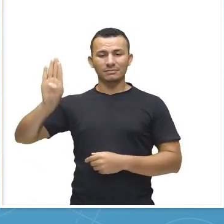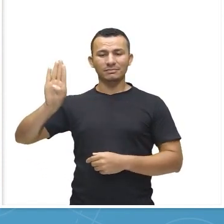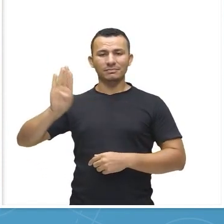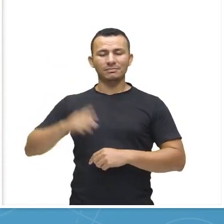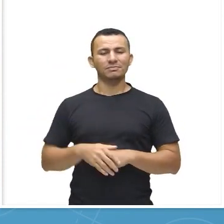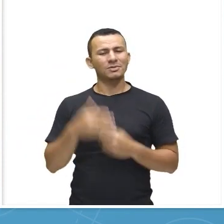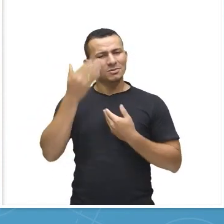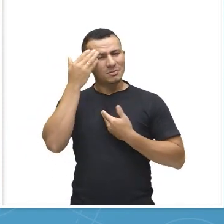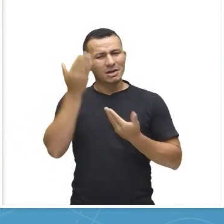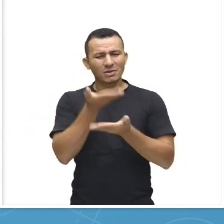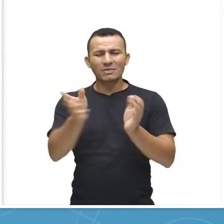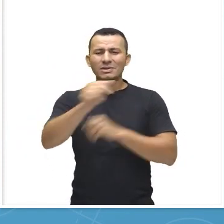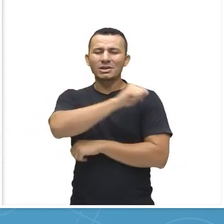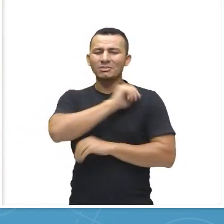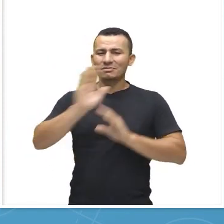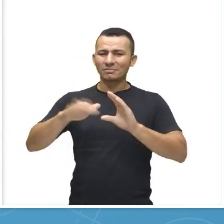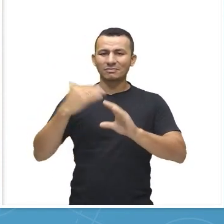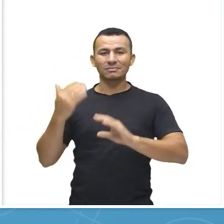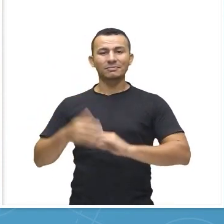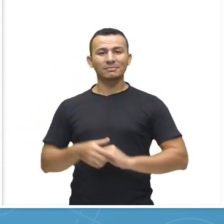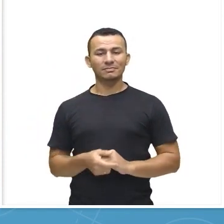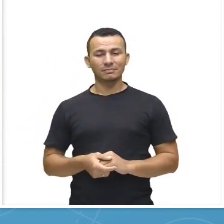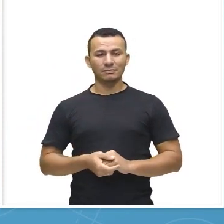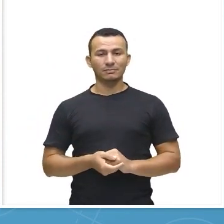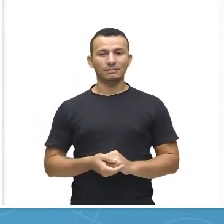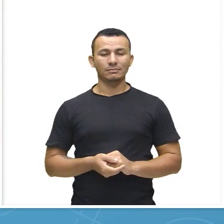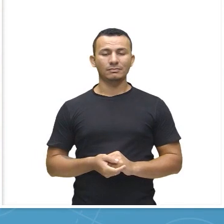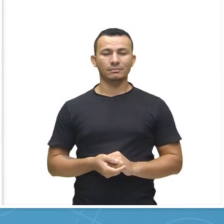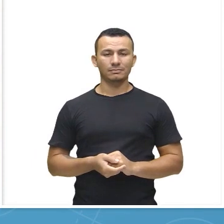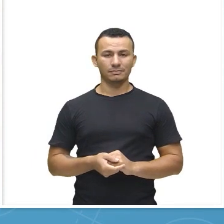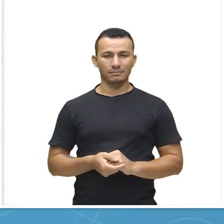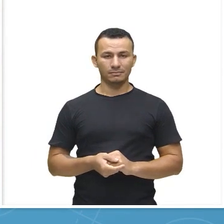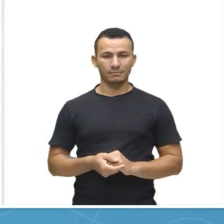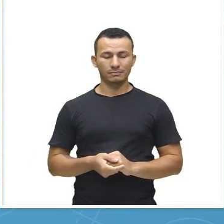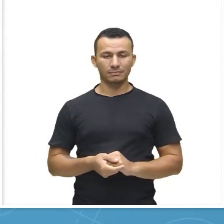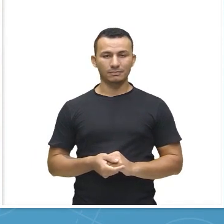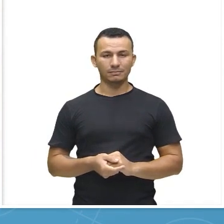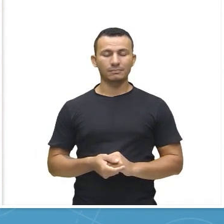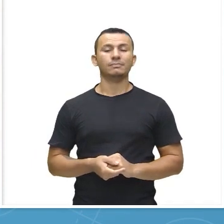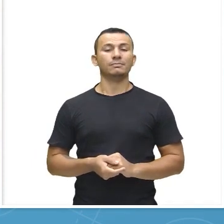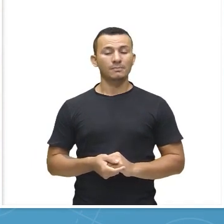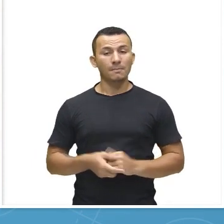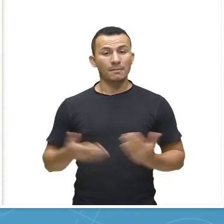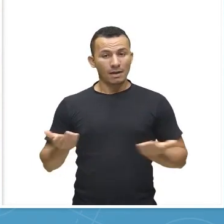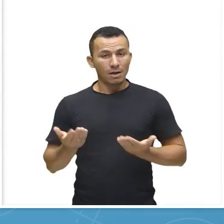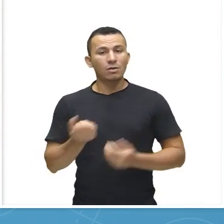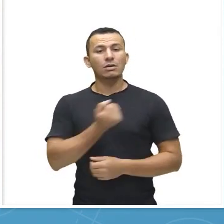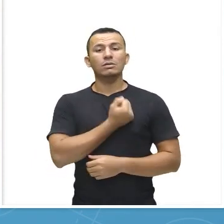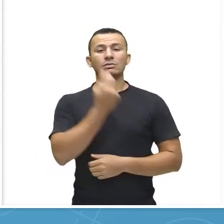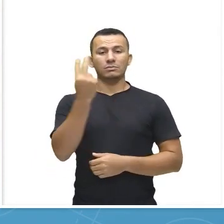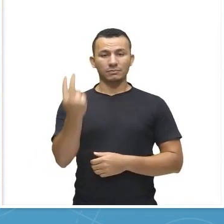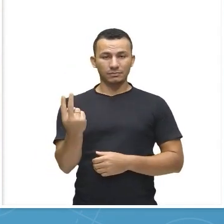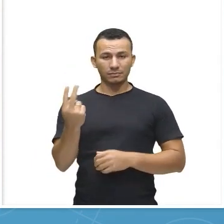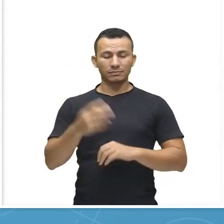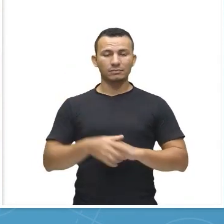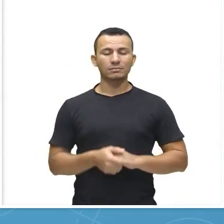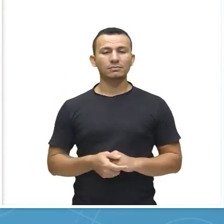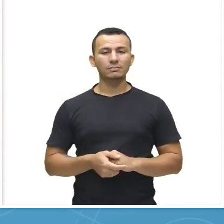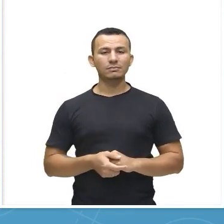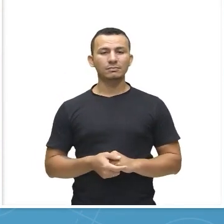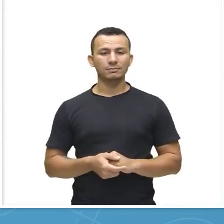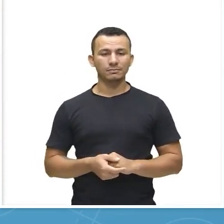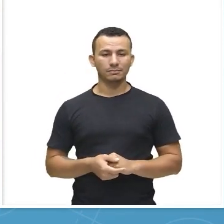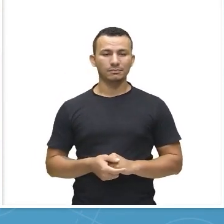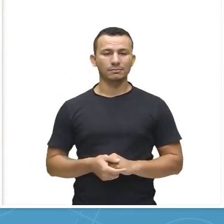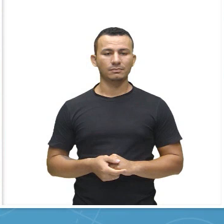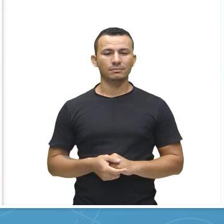Valeu pela participação de vocês. Vamos então agora passar para a nossa segunda questão.